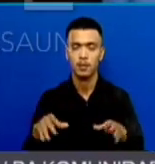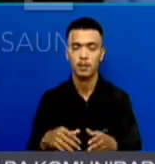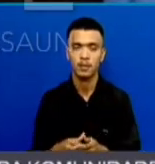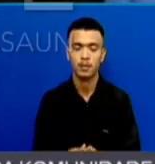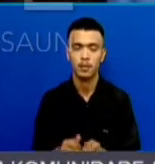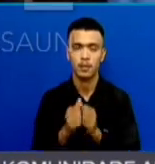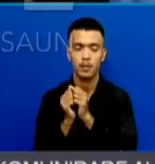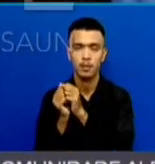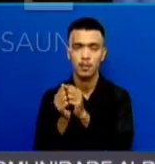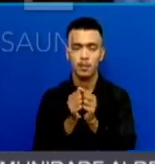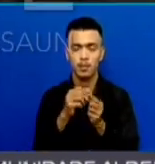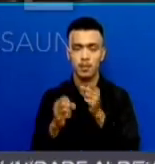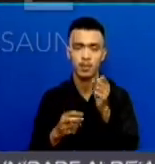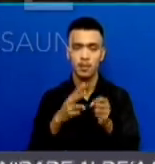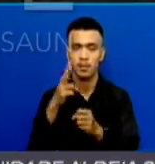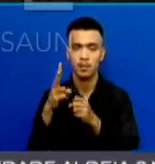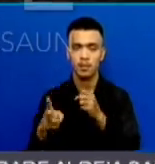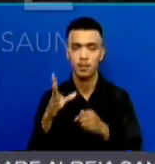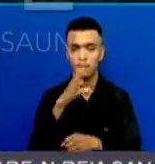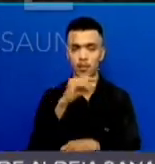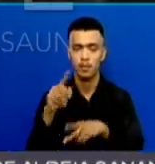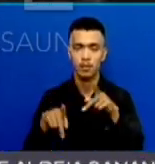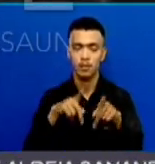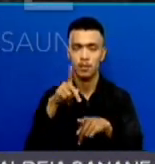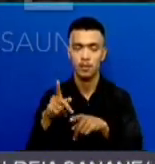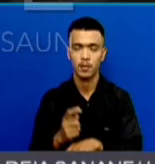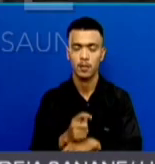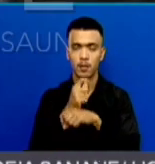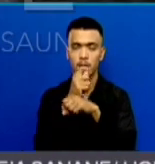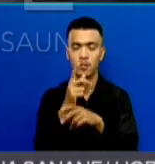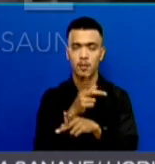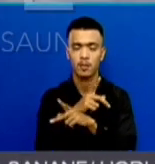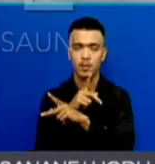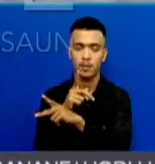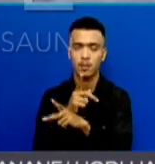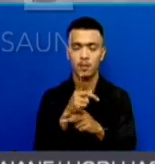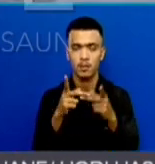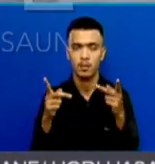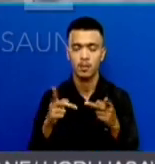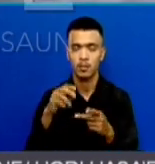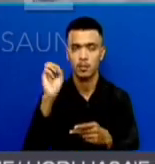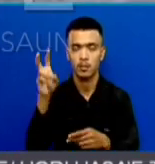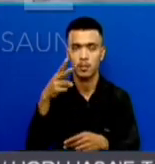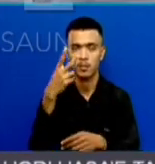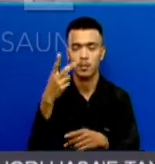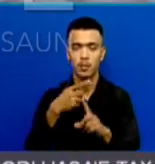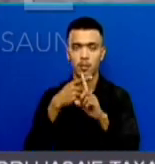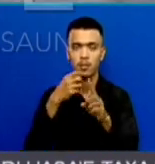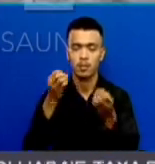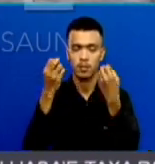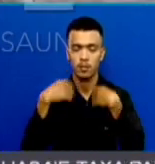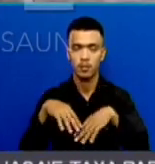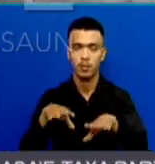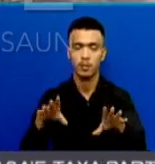internasional hamutu kosa sira civil no komunidade Atauru conserva centro sanulu resin rua husitase Atauru